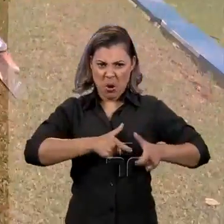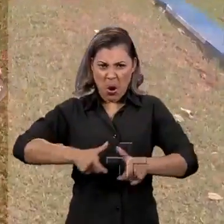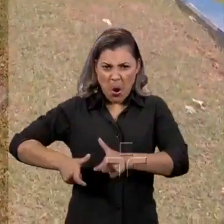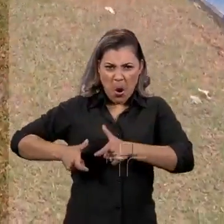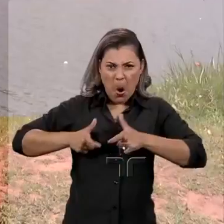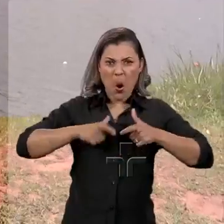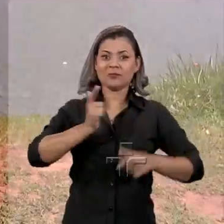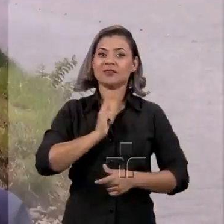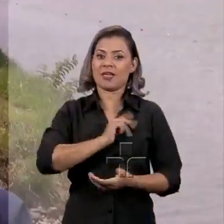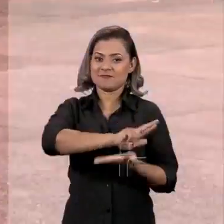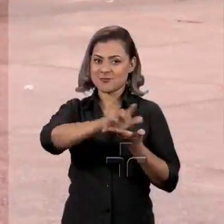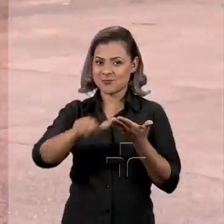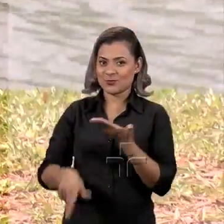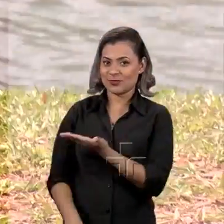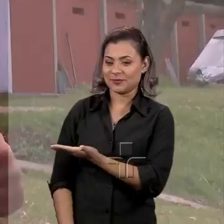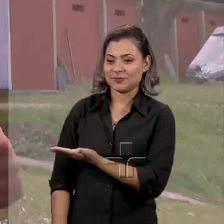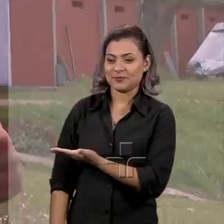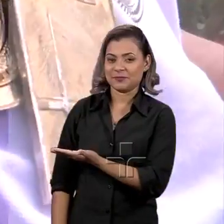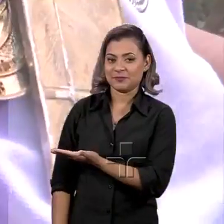medalhas ganhou.